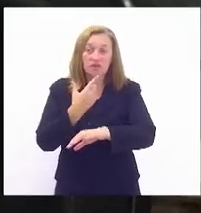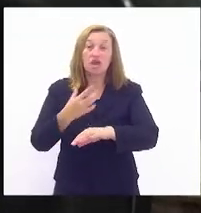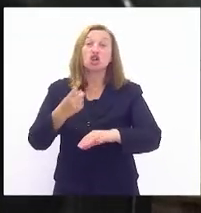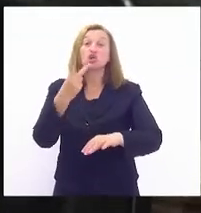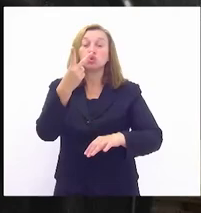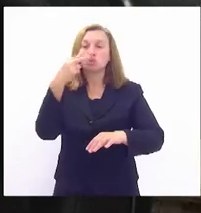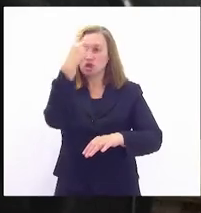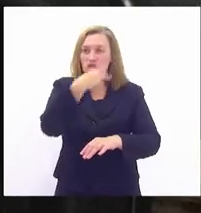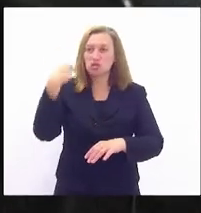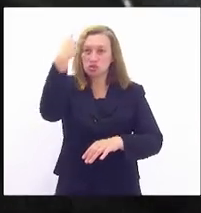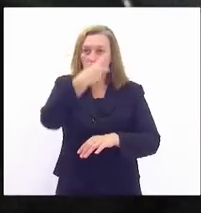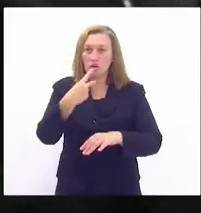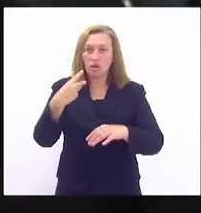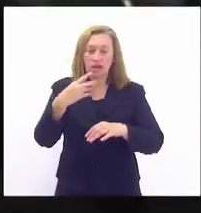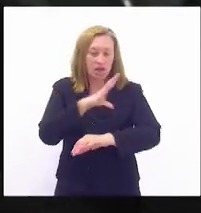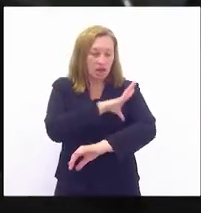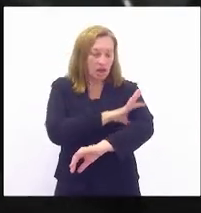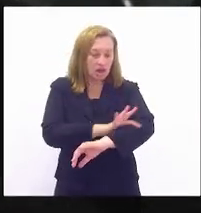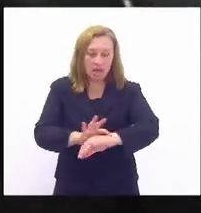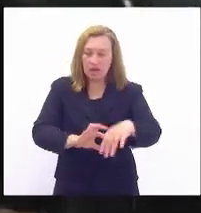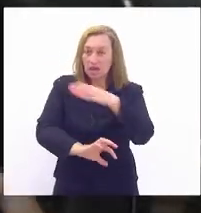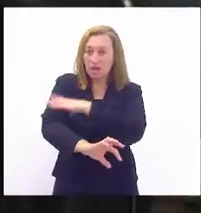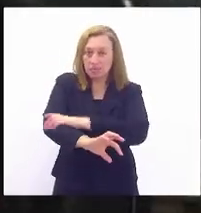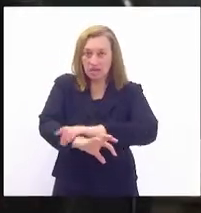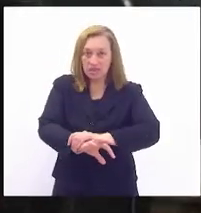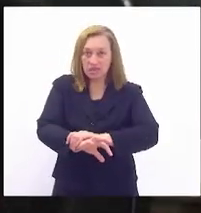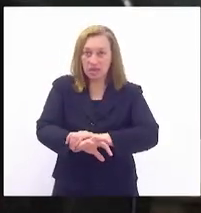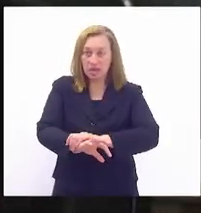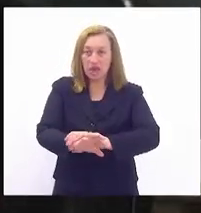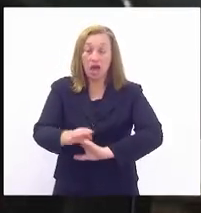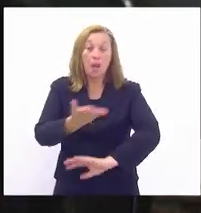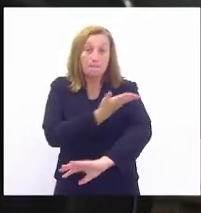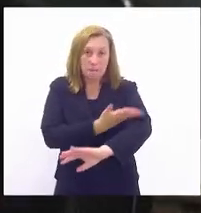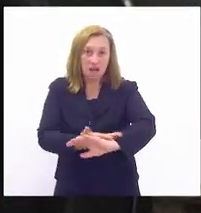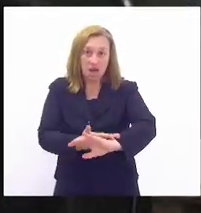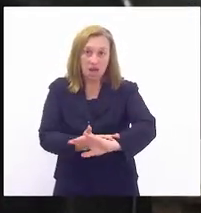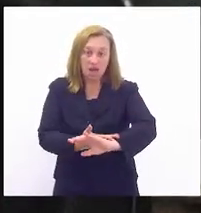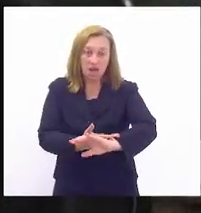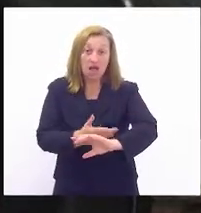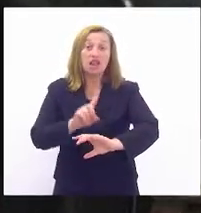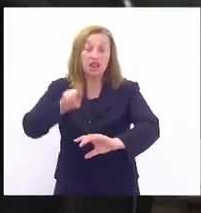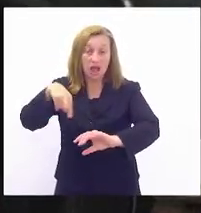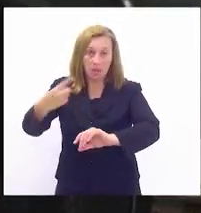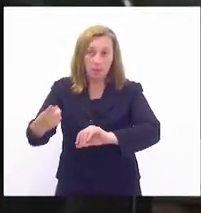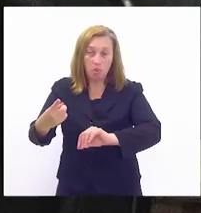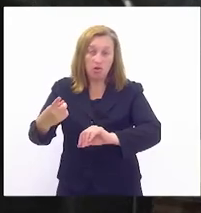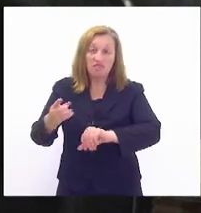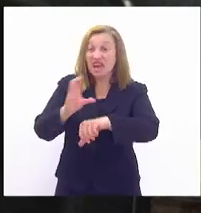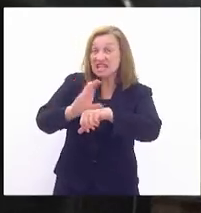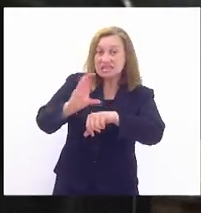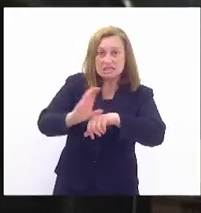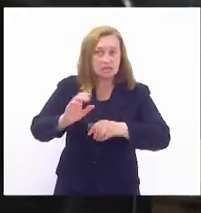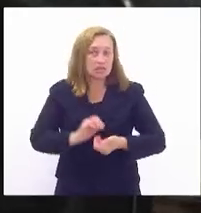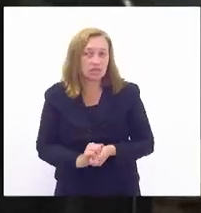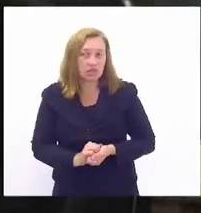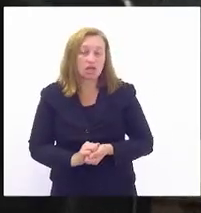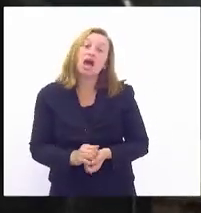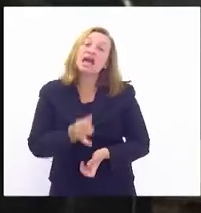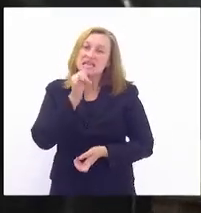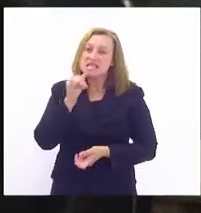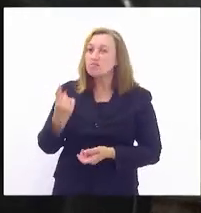ali. A sua camisa branca vai sair cinza, cheia de poeira metálica. Isso aí é um dos